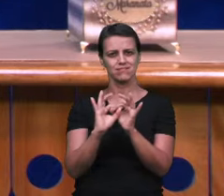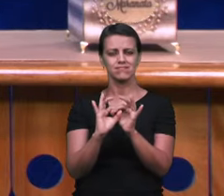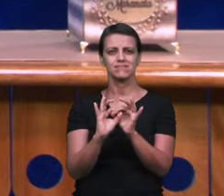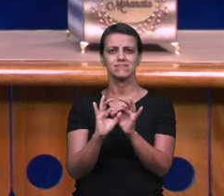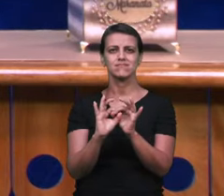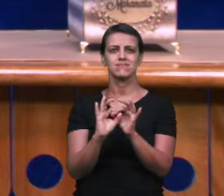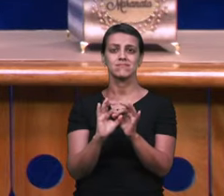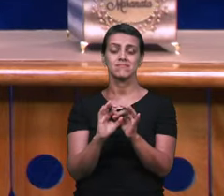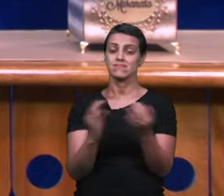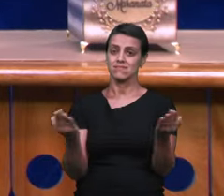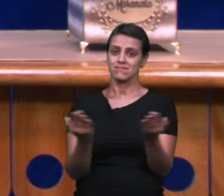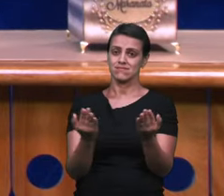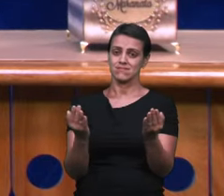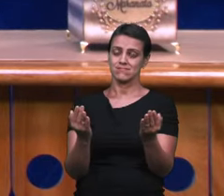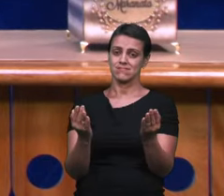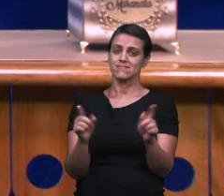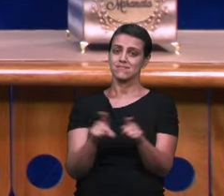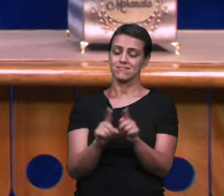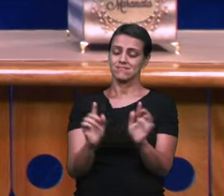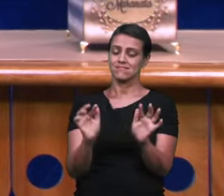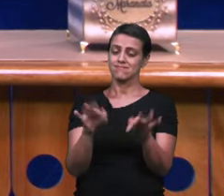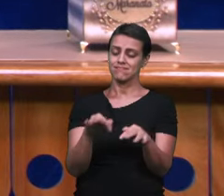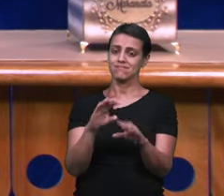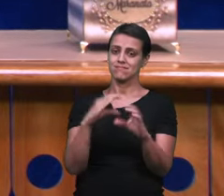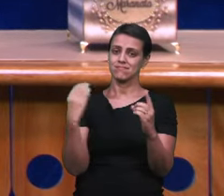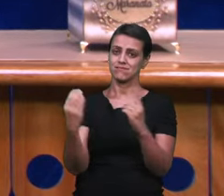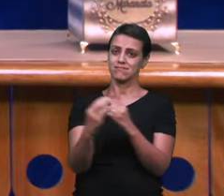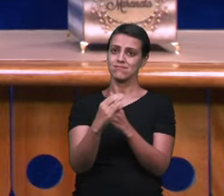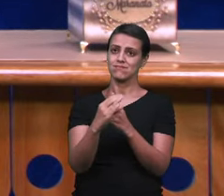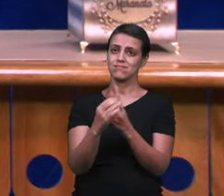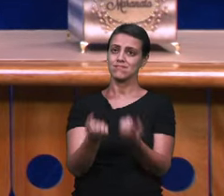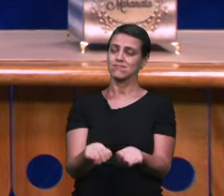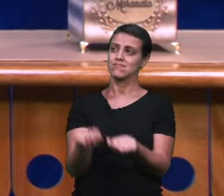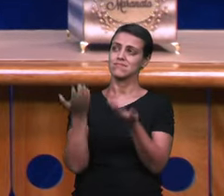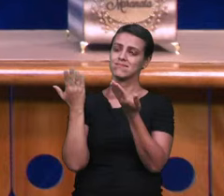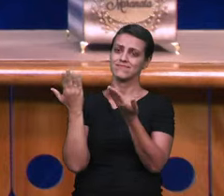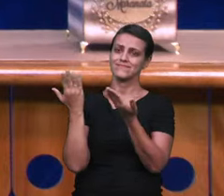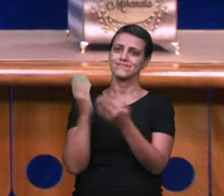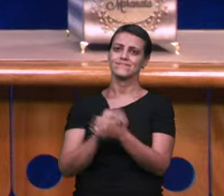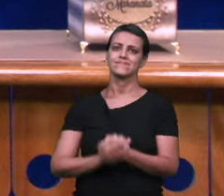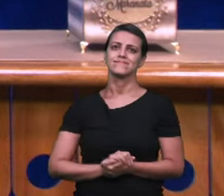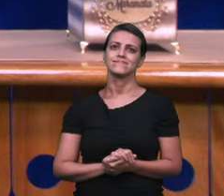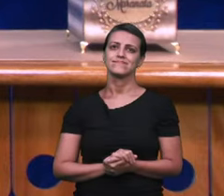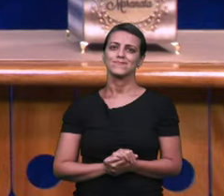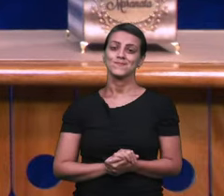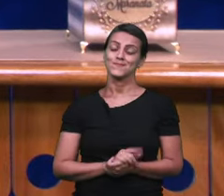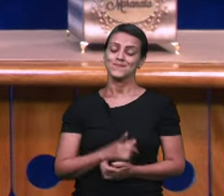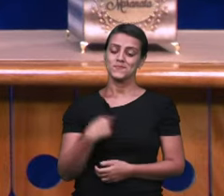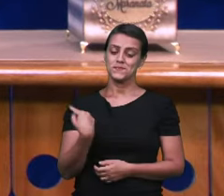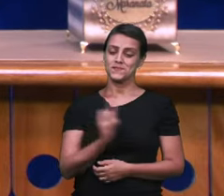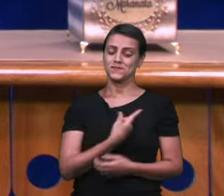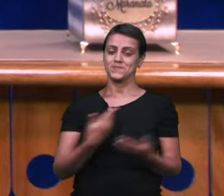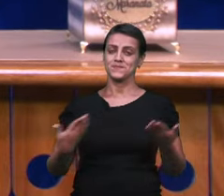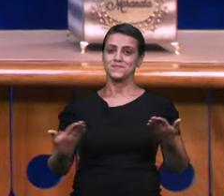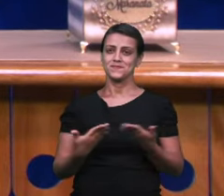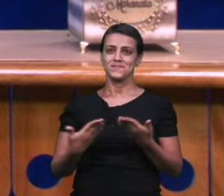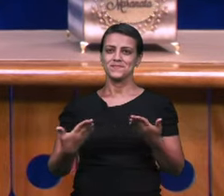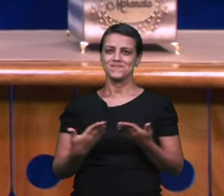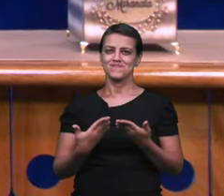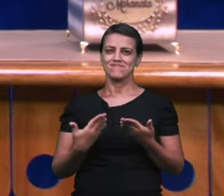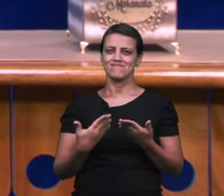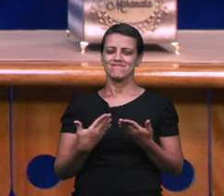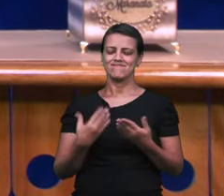neste ato também, nós vamos colocar diante de Deus o nosso culto nessa manhã. Então, todos nós estaremos agora vivendo